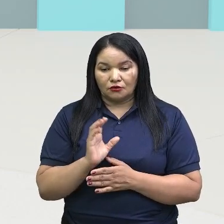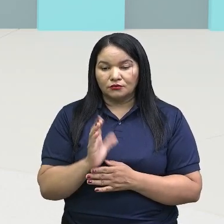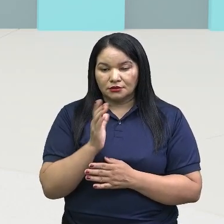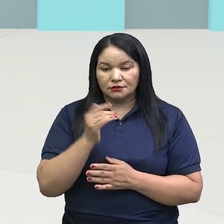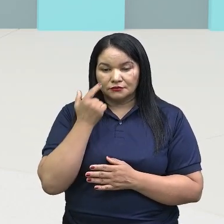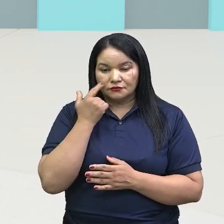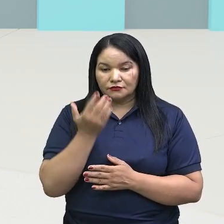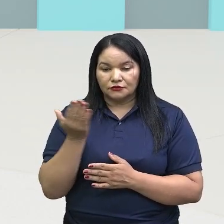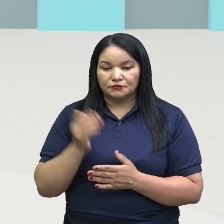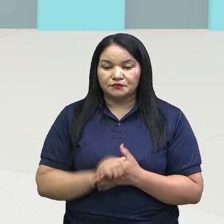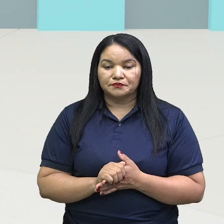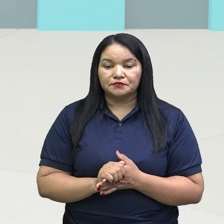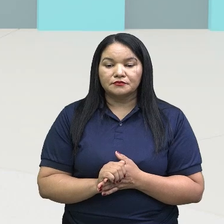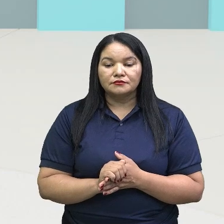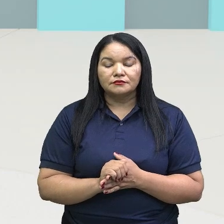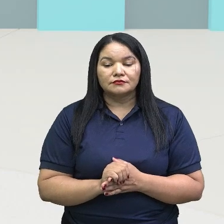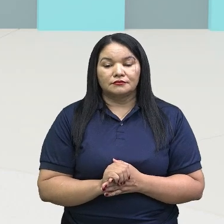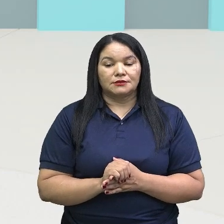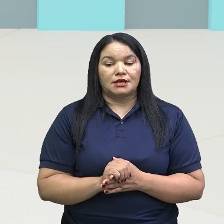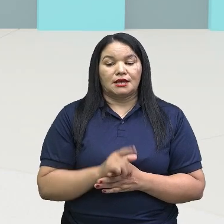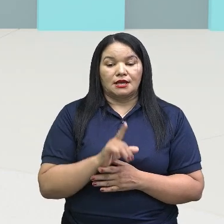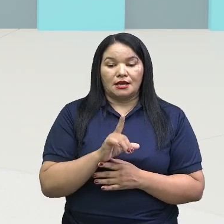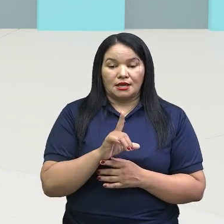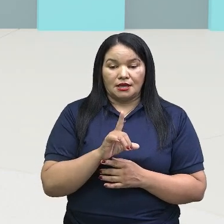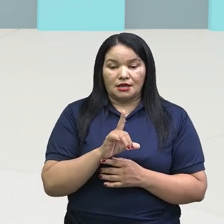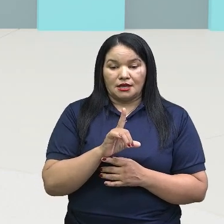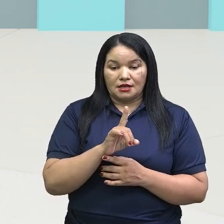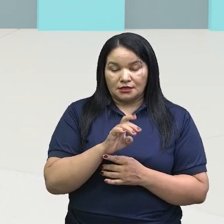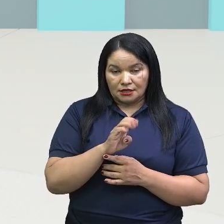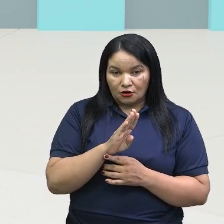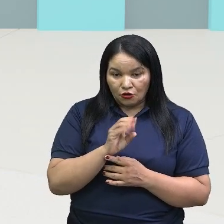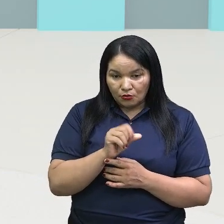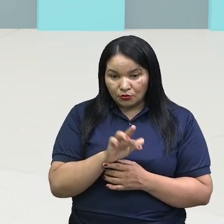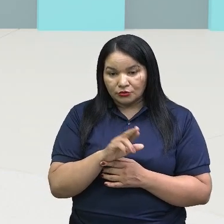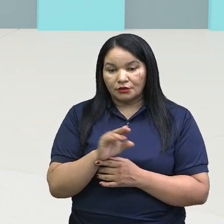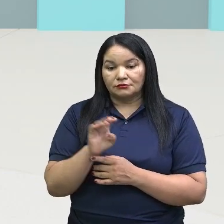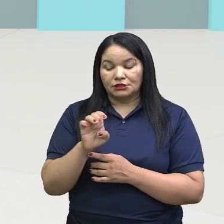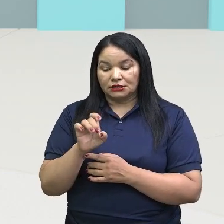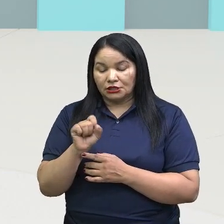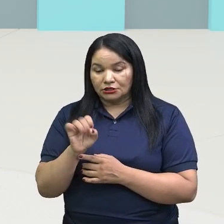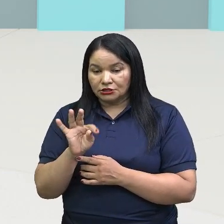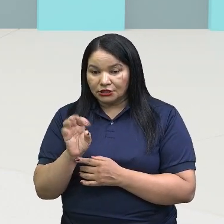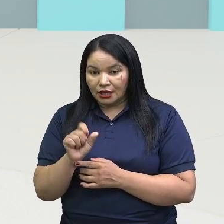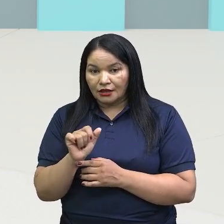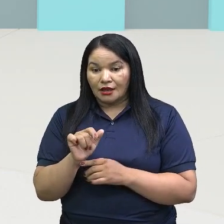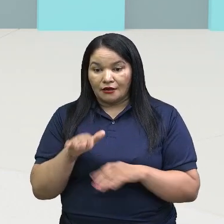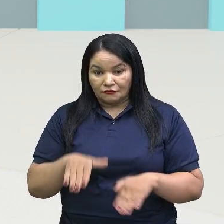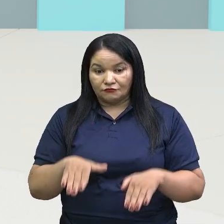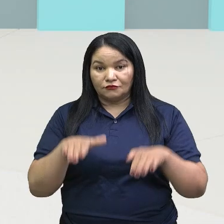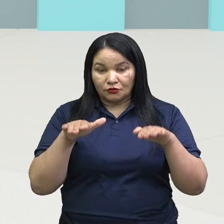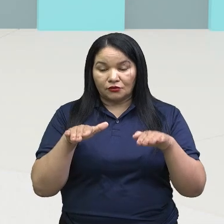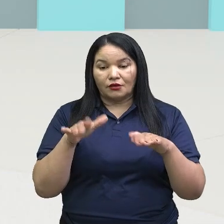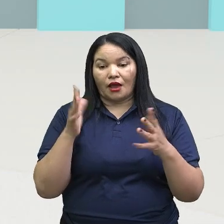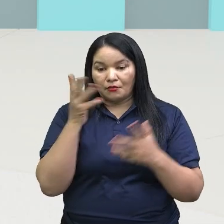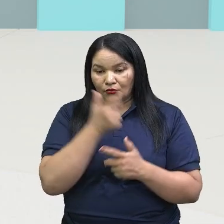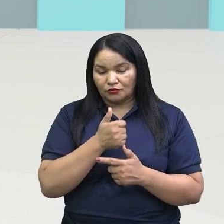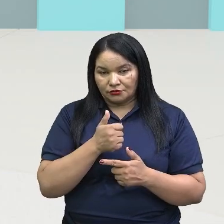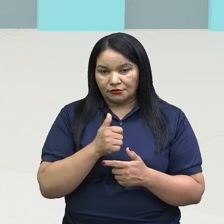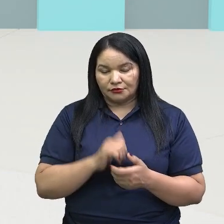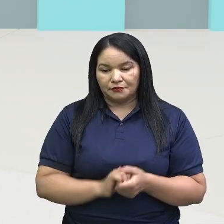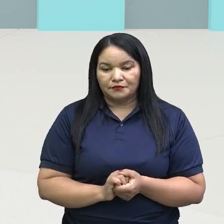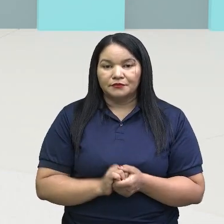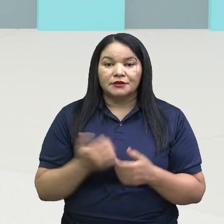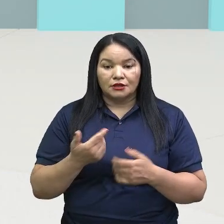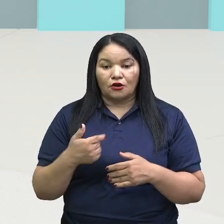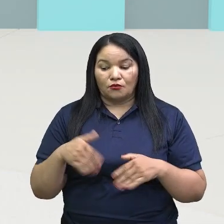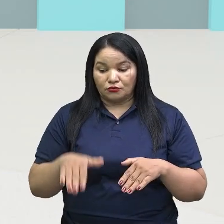exemplo. Ó. Débora Esther fica mais bonita à medida que cresce. Ou seja, no